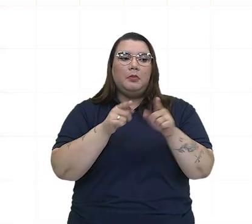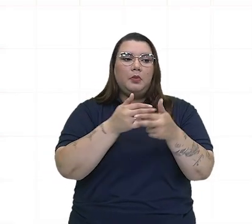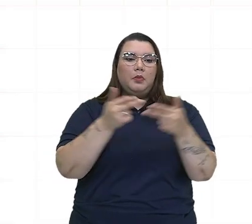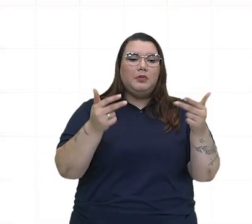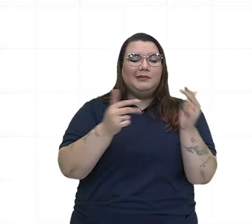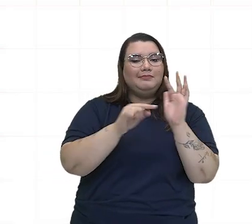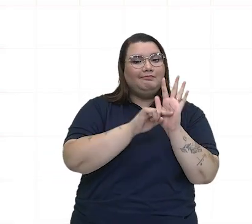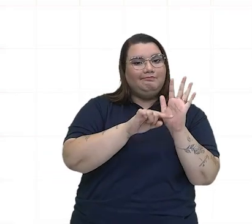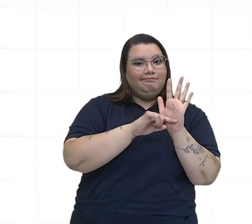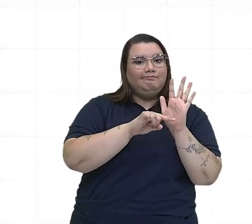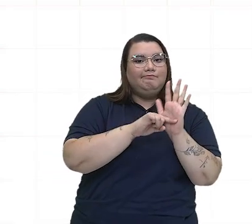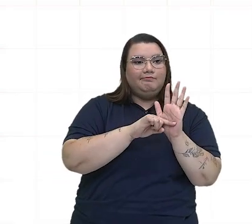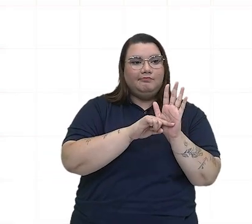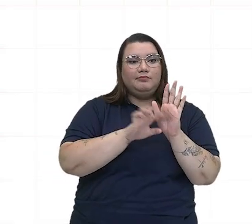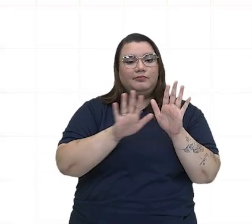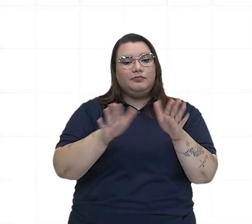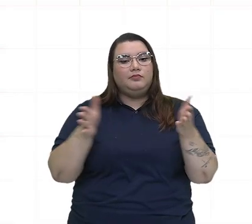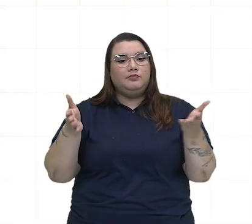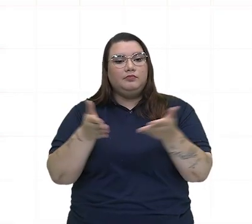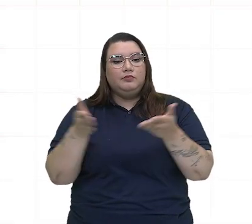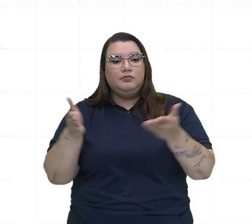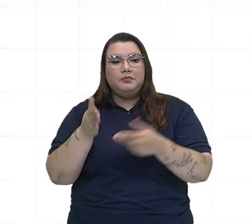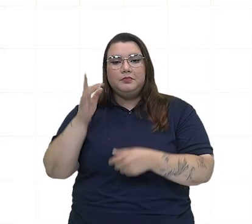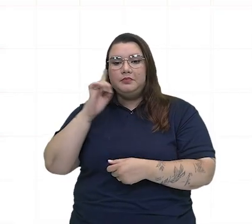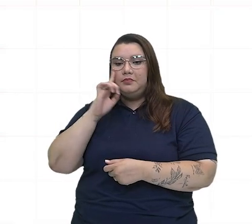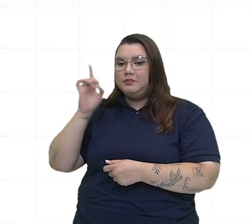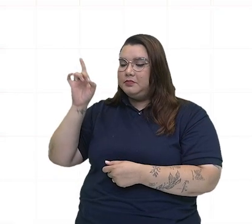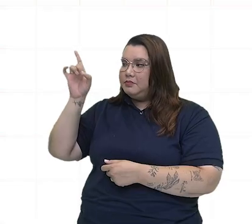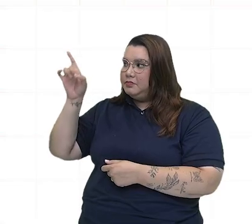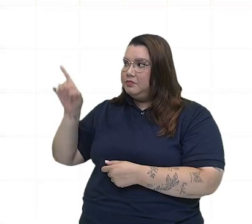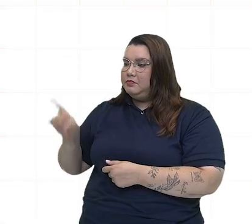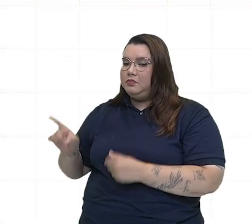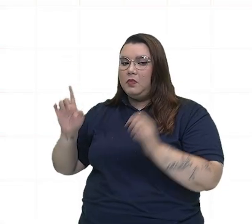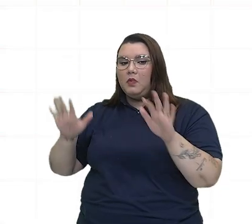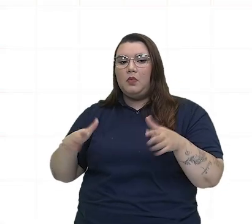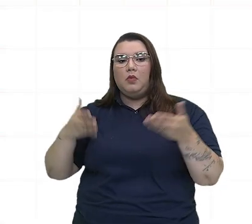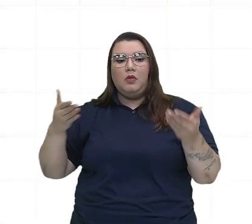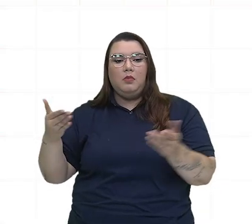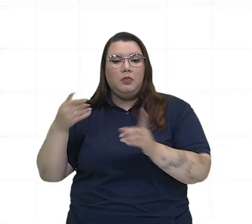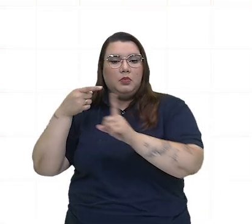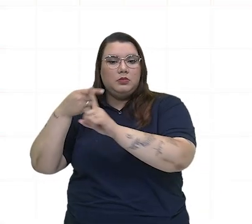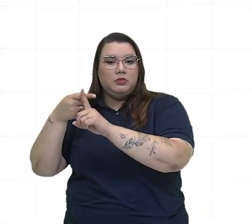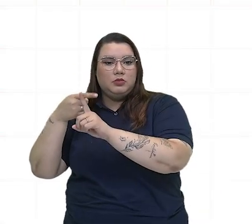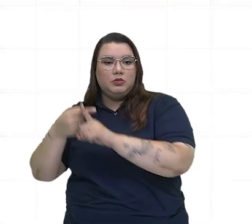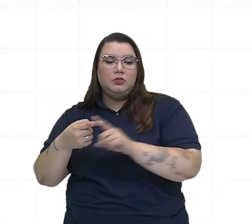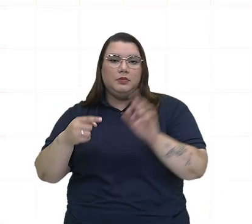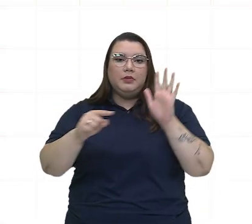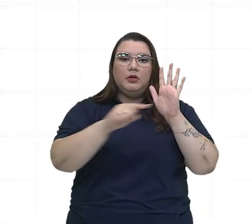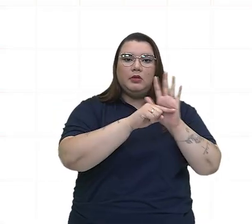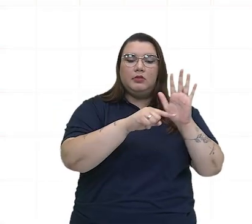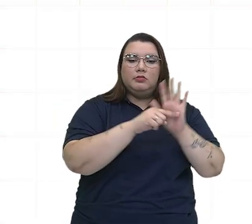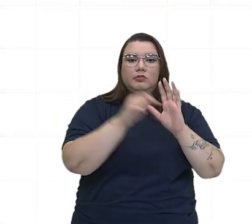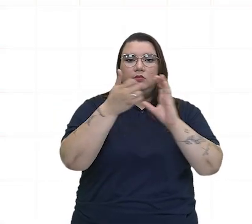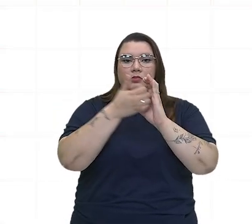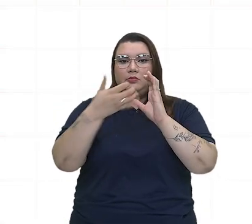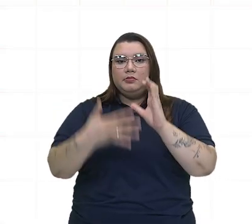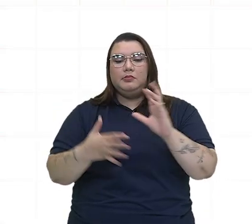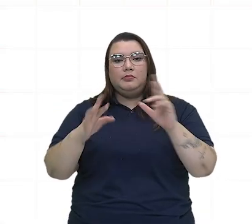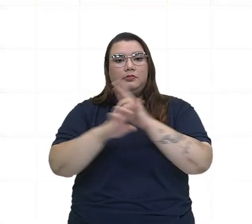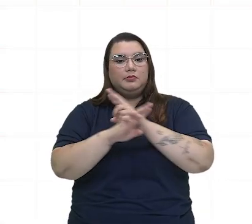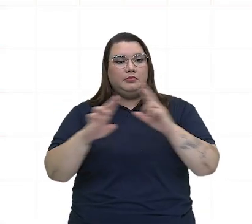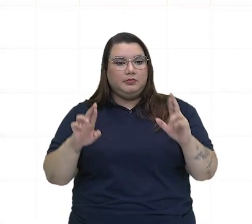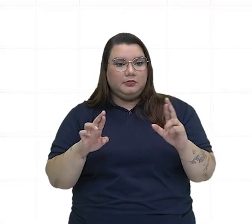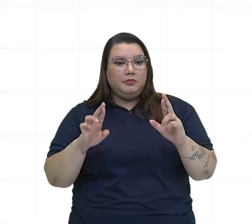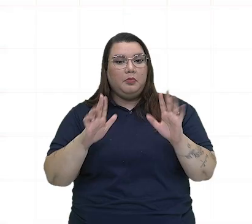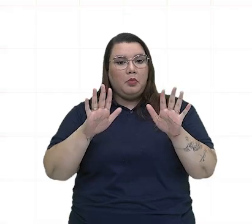apresenta desvantagens. E aí a gente vai verificar quais são essas características relacionadas às